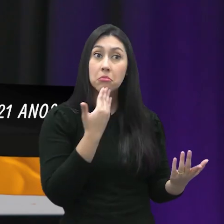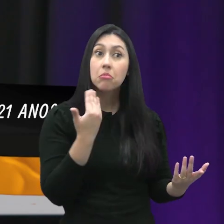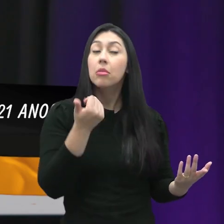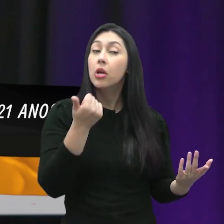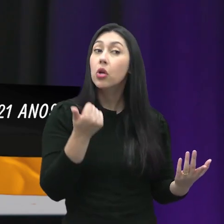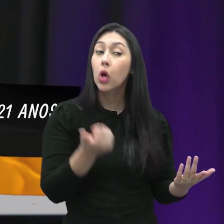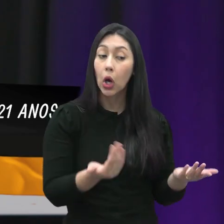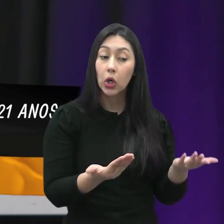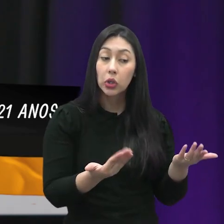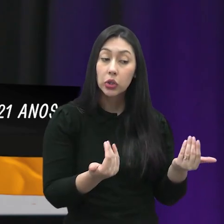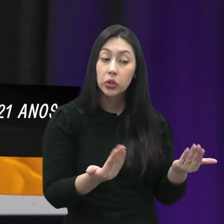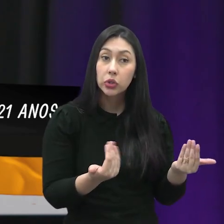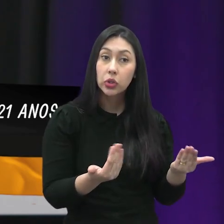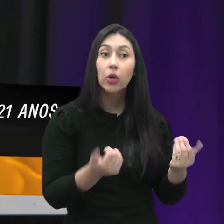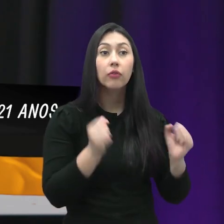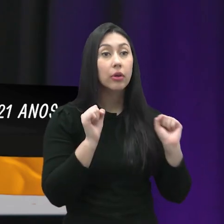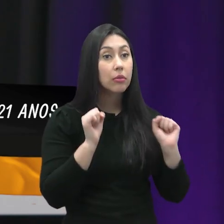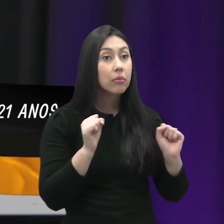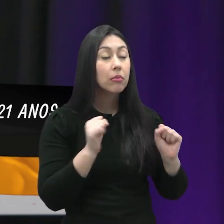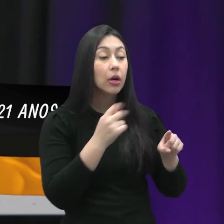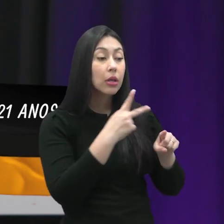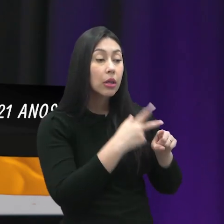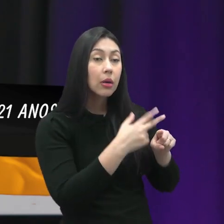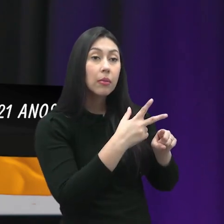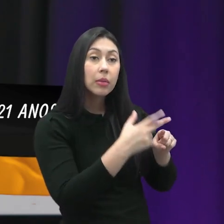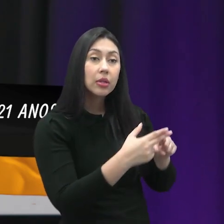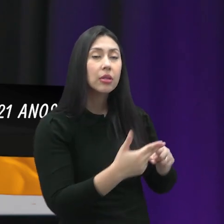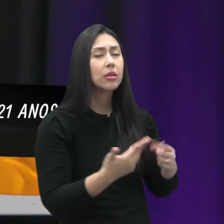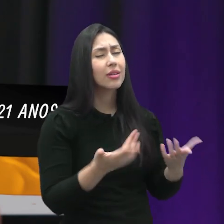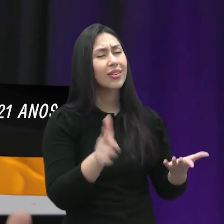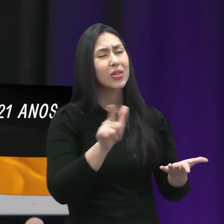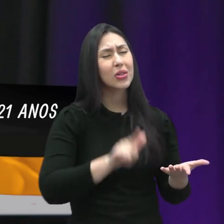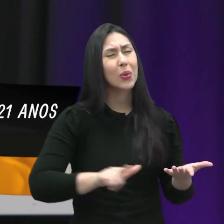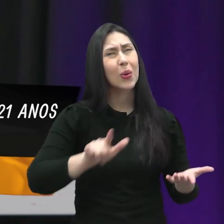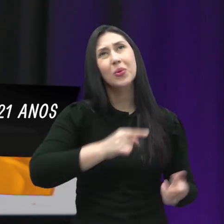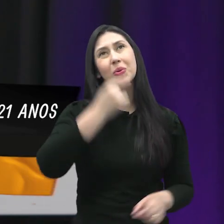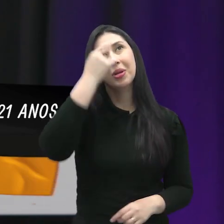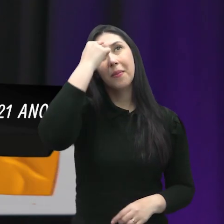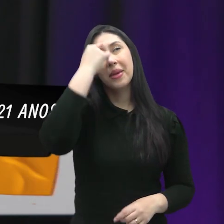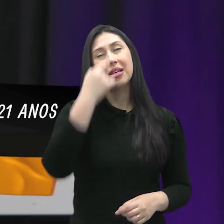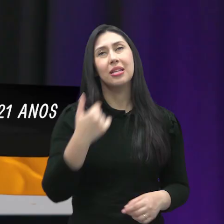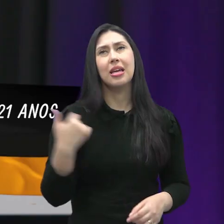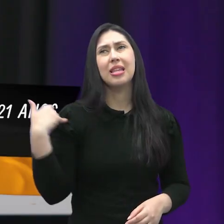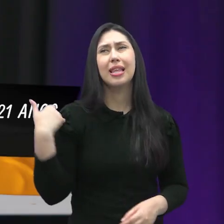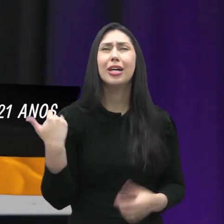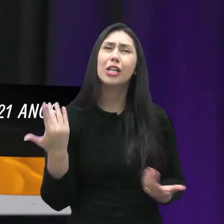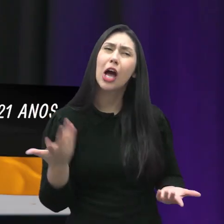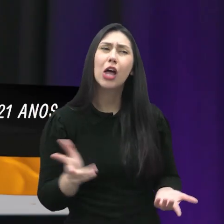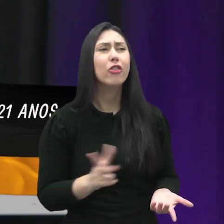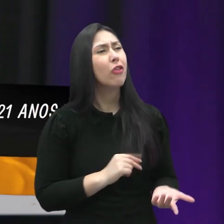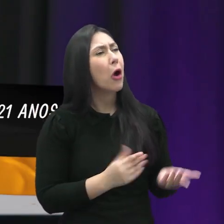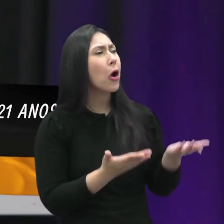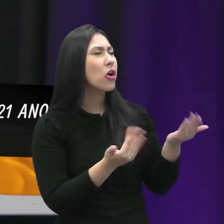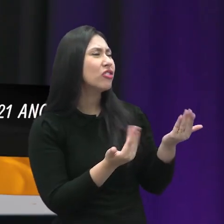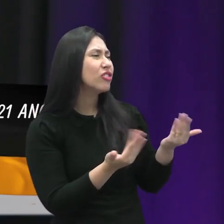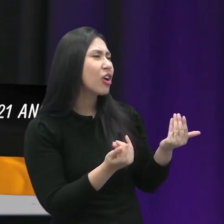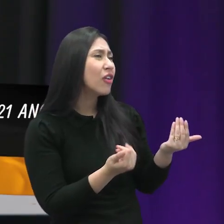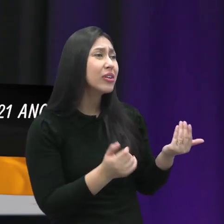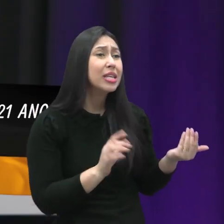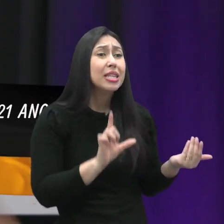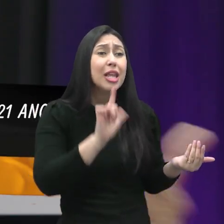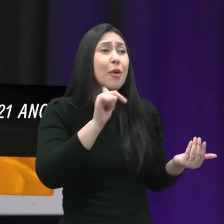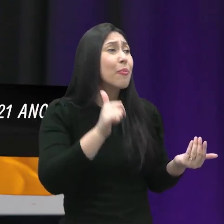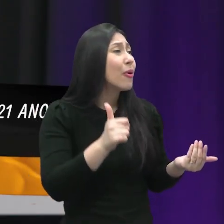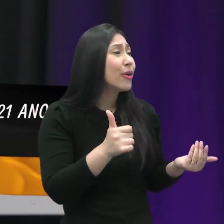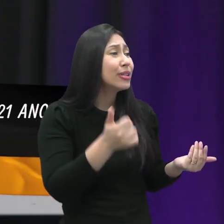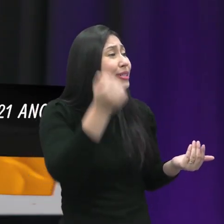ainda mais cedo esse processo se for a decisão de cada um. Claro que quando a gente pensa em idade, tem aquele ponto, mas tá tão novo. E se você ficar mais